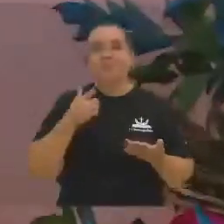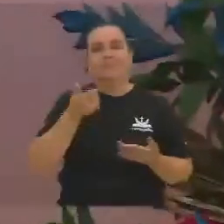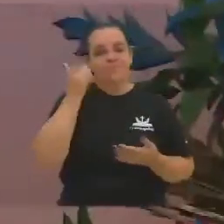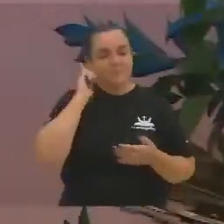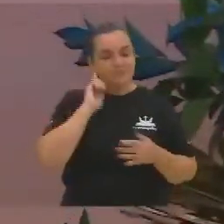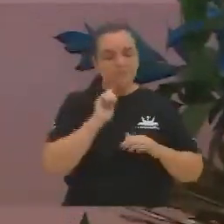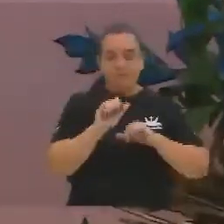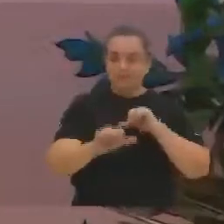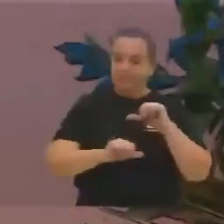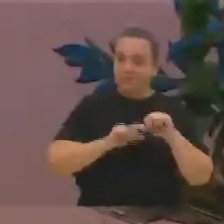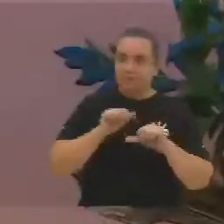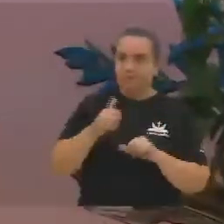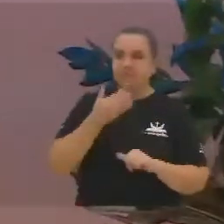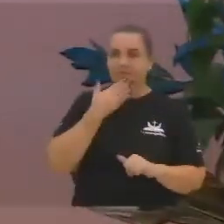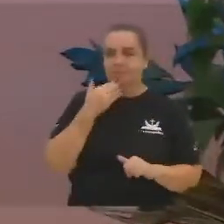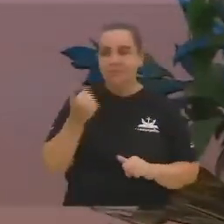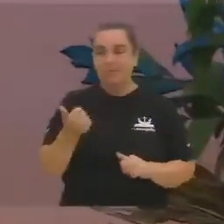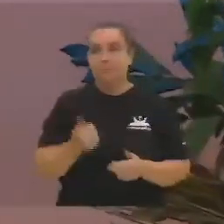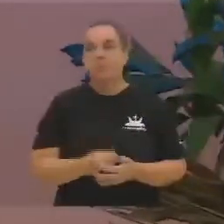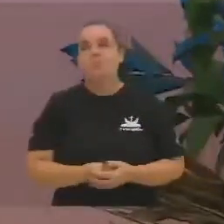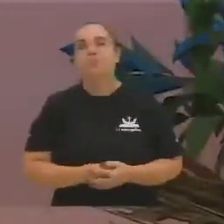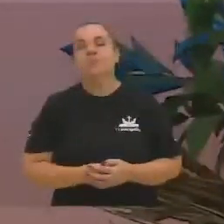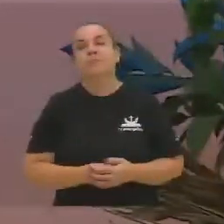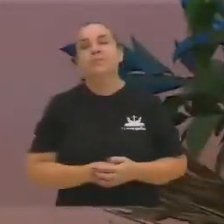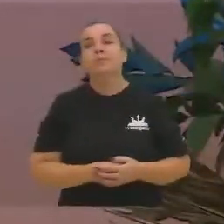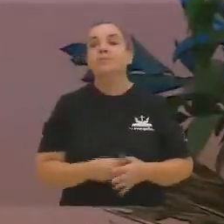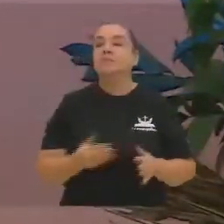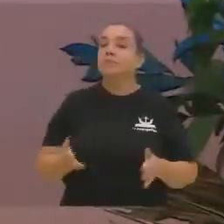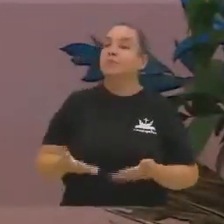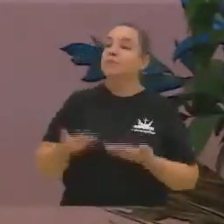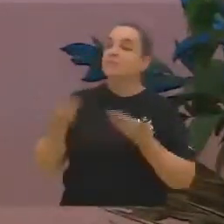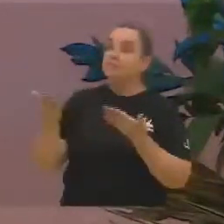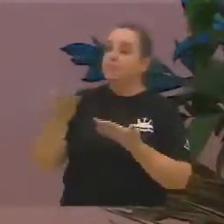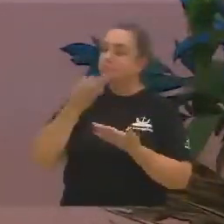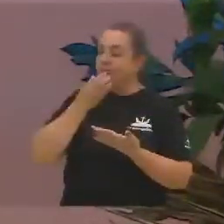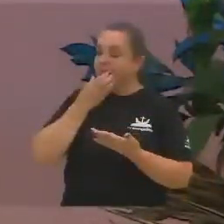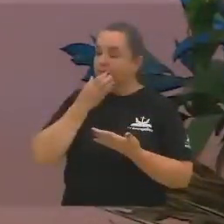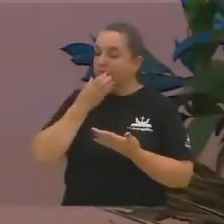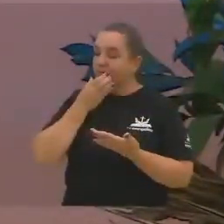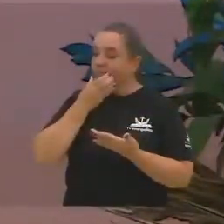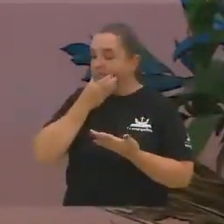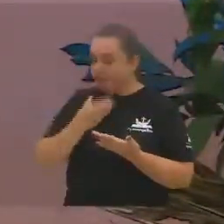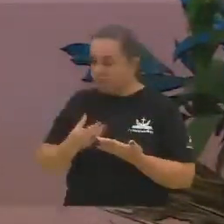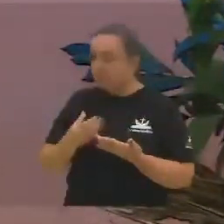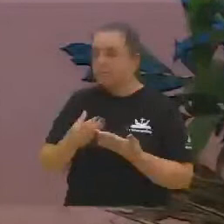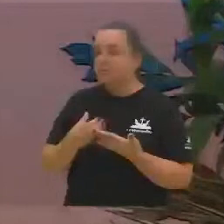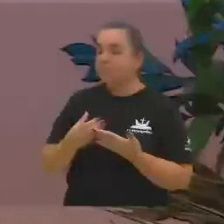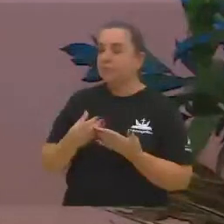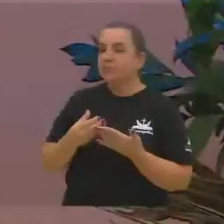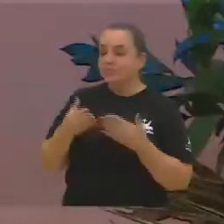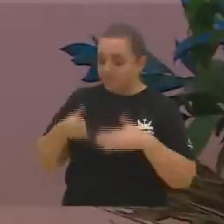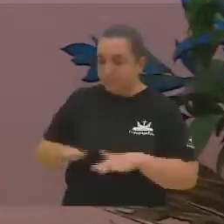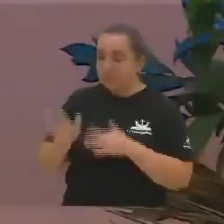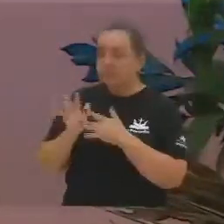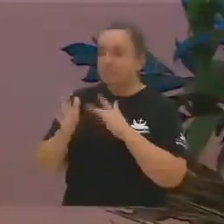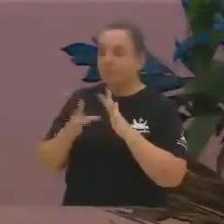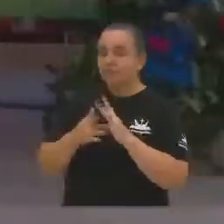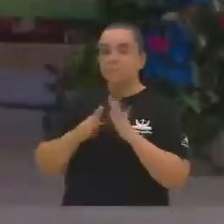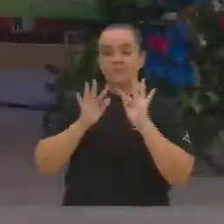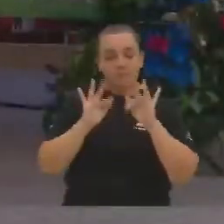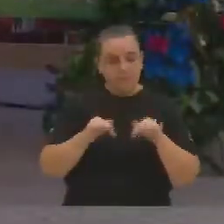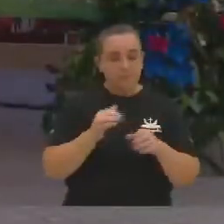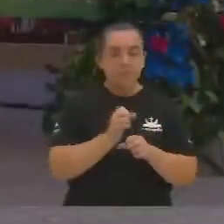tudo isso. Entrega teu Natal, teu fim de ano à Mãe de Deus, com tudo aquilo que precisa